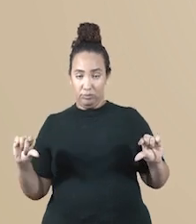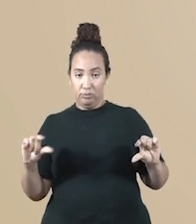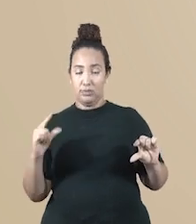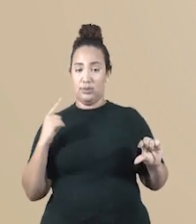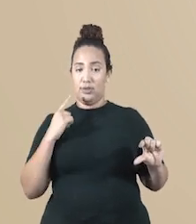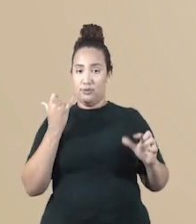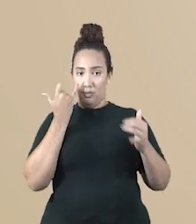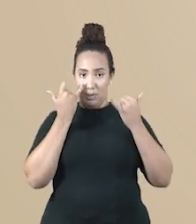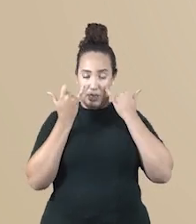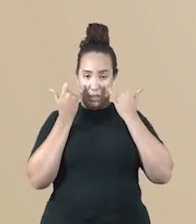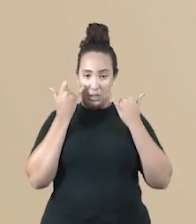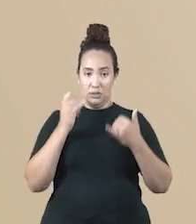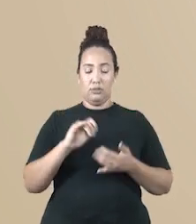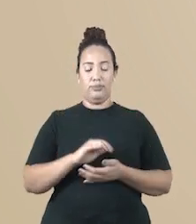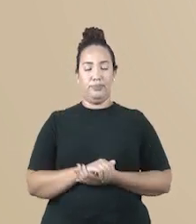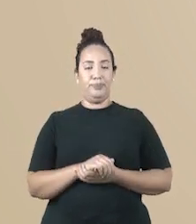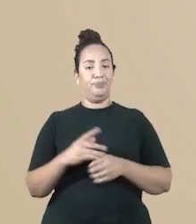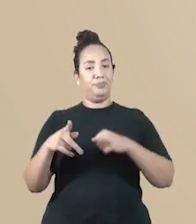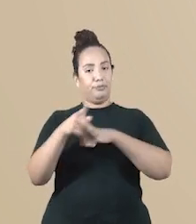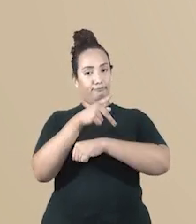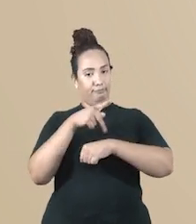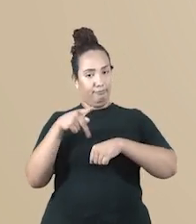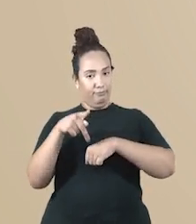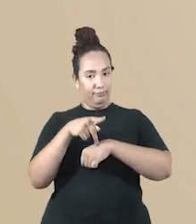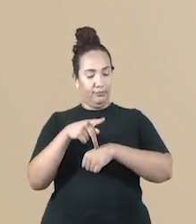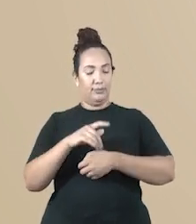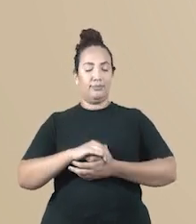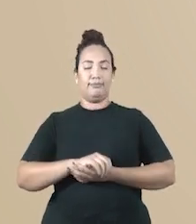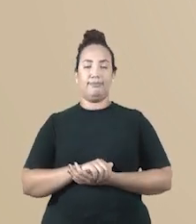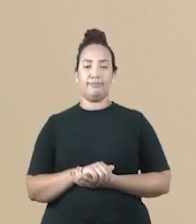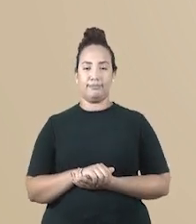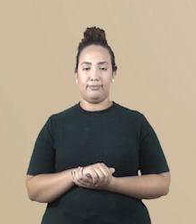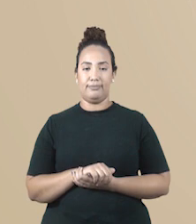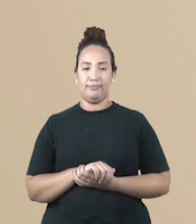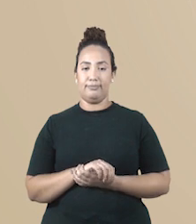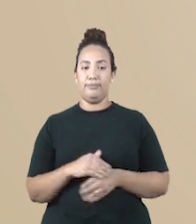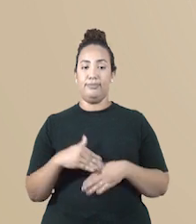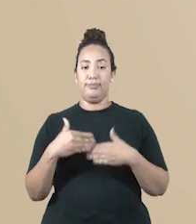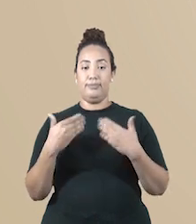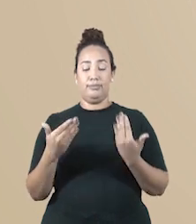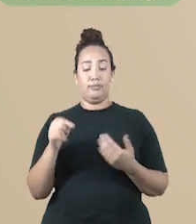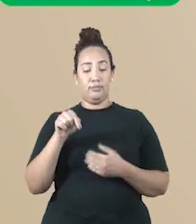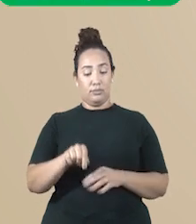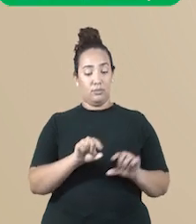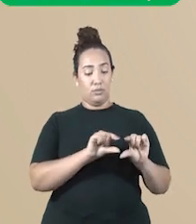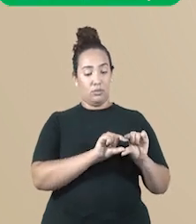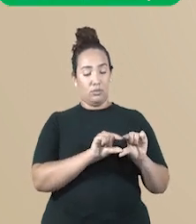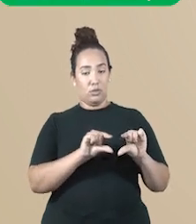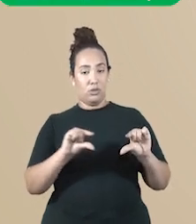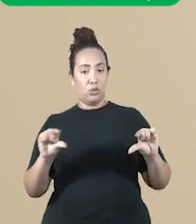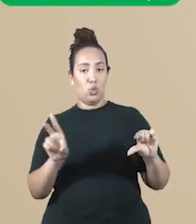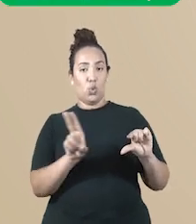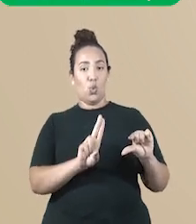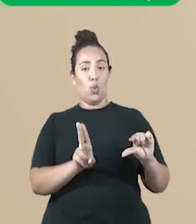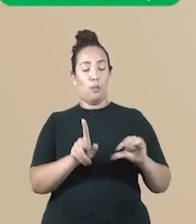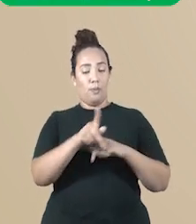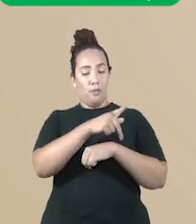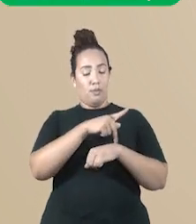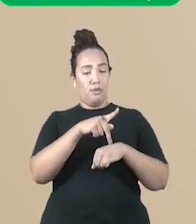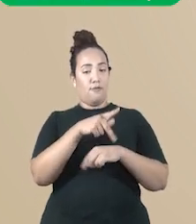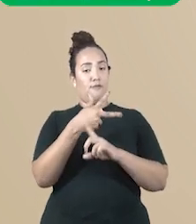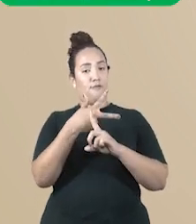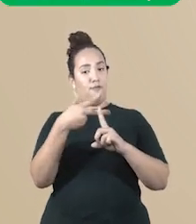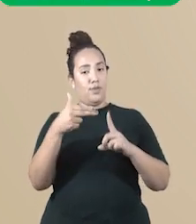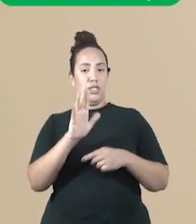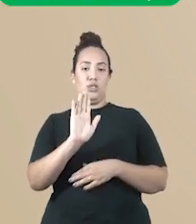nós temos as seguintes informações: os países. Sendo assim, nessa linha iremos ter o nome dos países